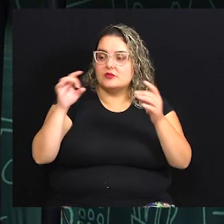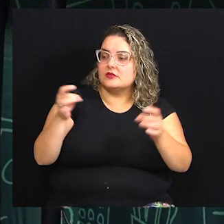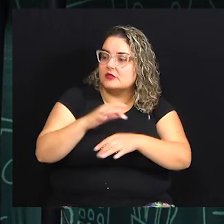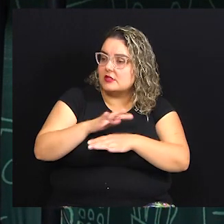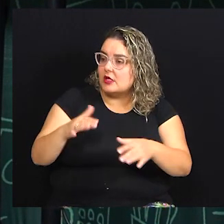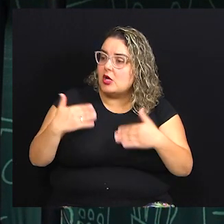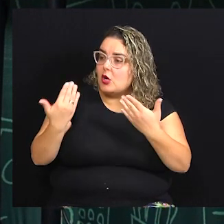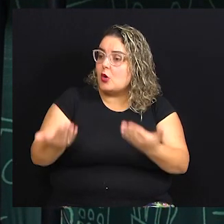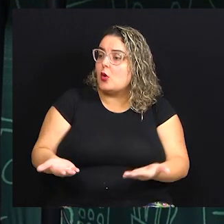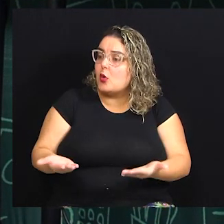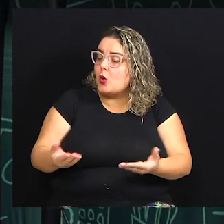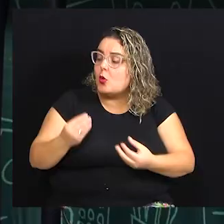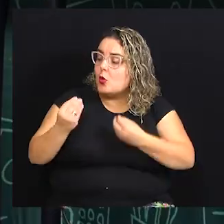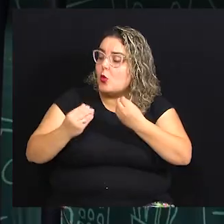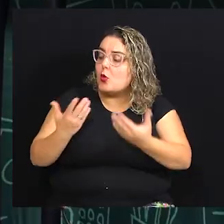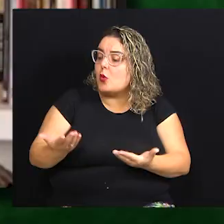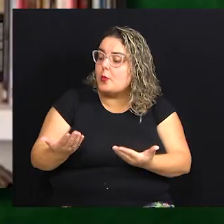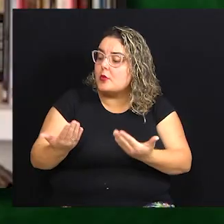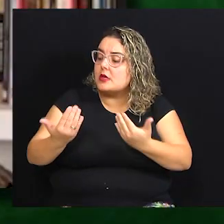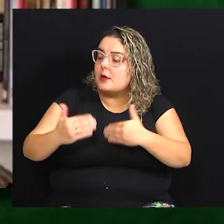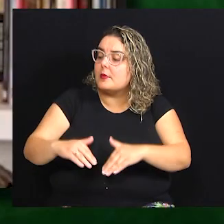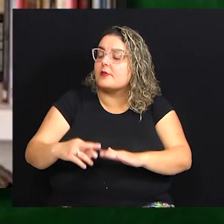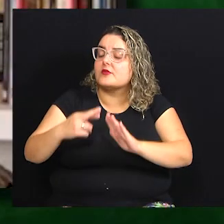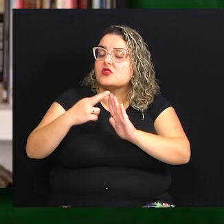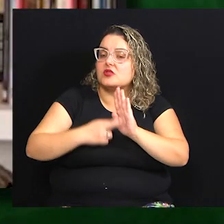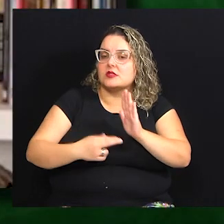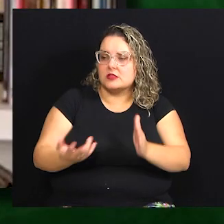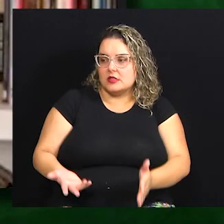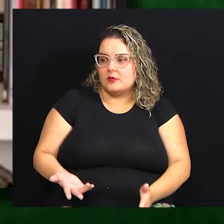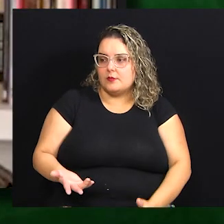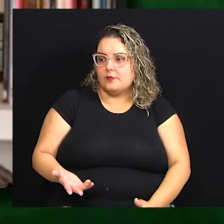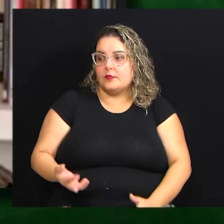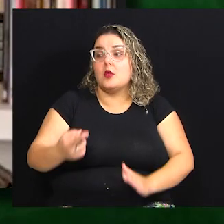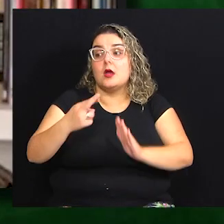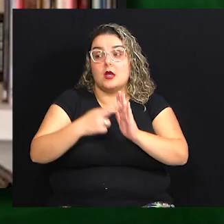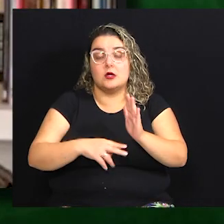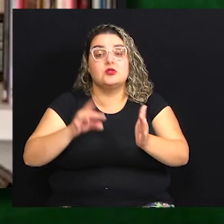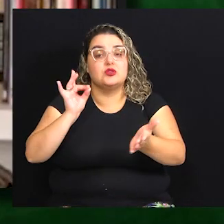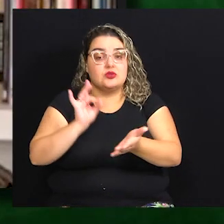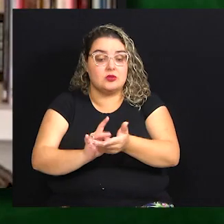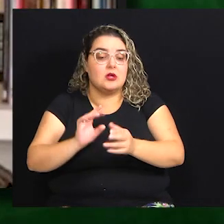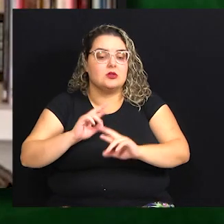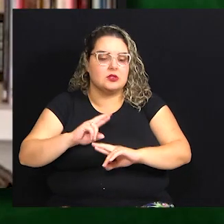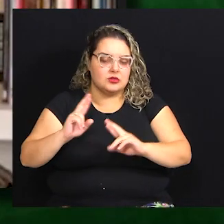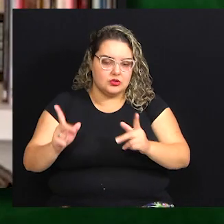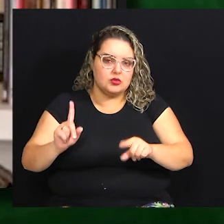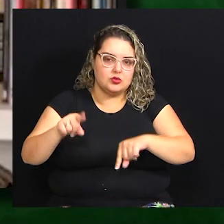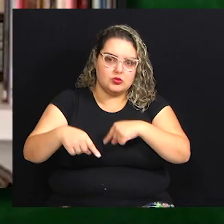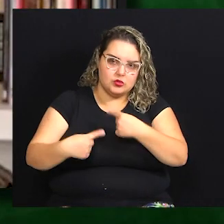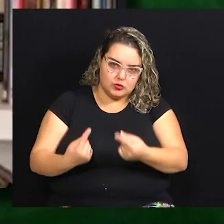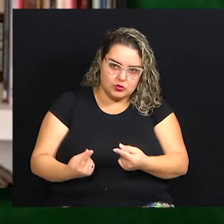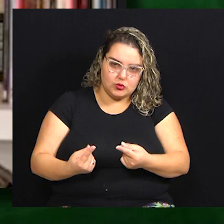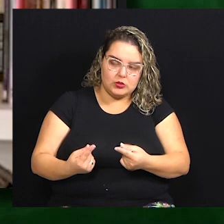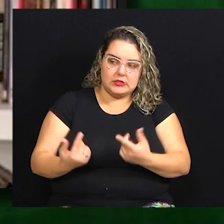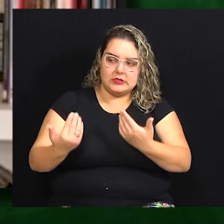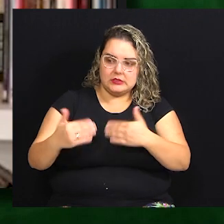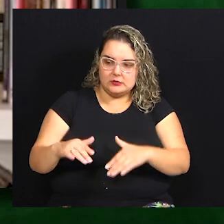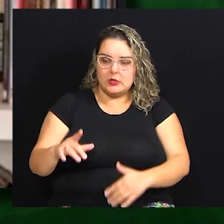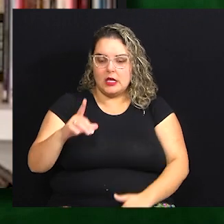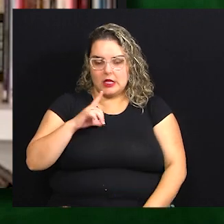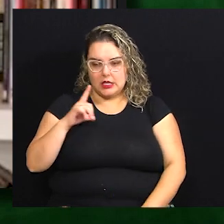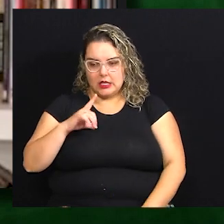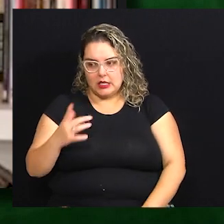Como que vai ser a prova de redação? Então, a redação da Unicamp, de fato, ela é diferenciada dos demais exames.